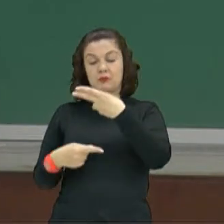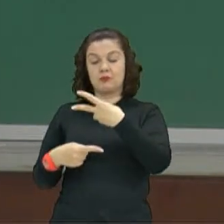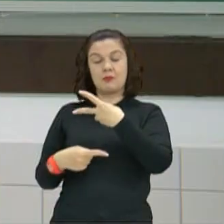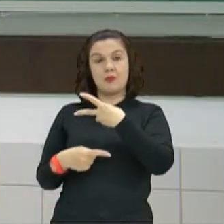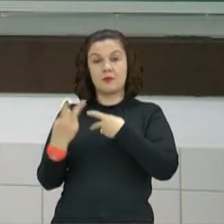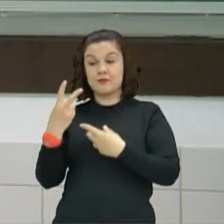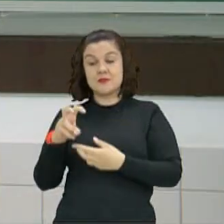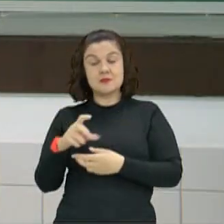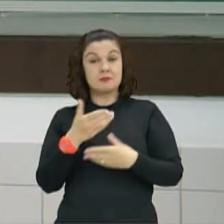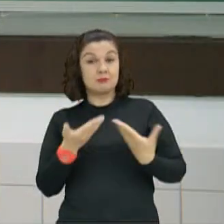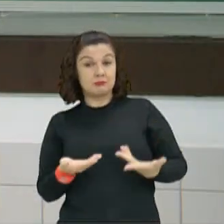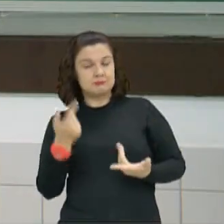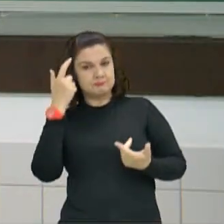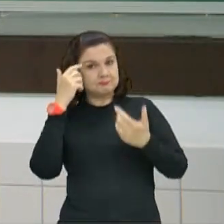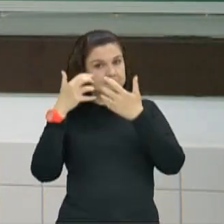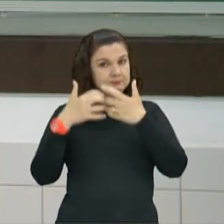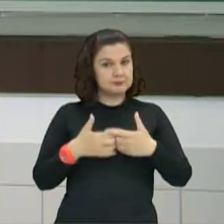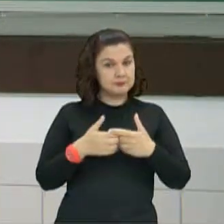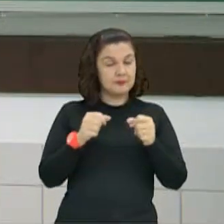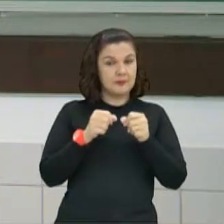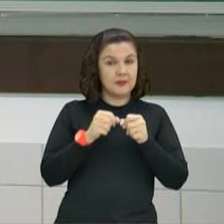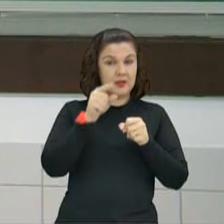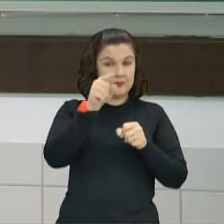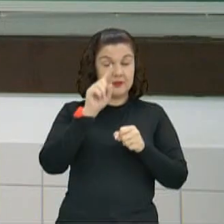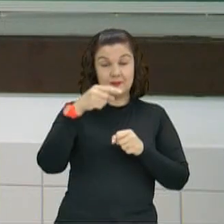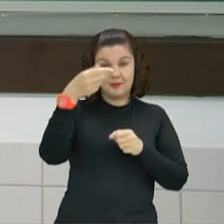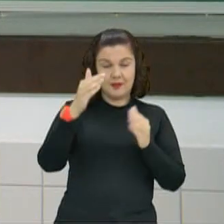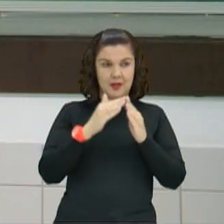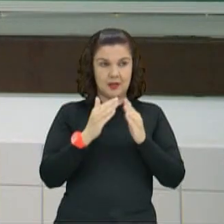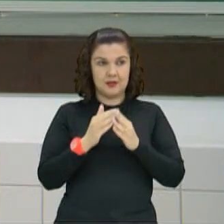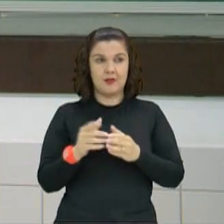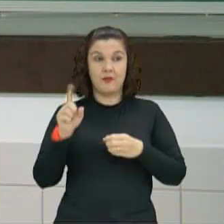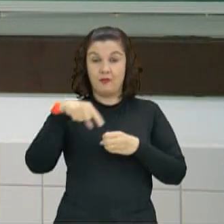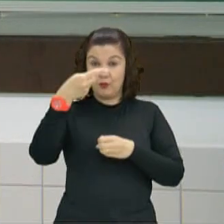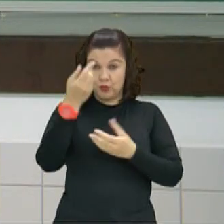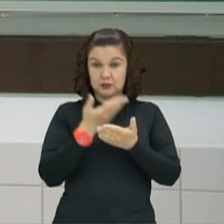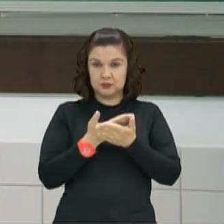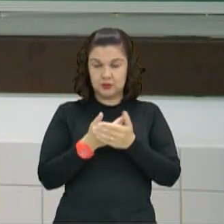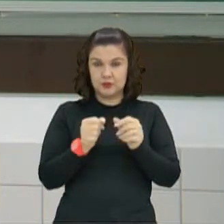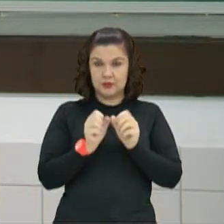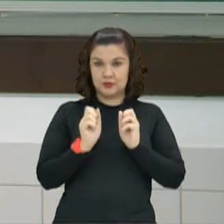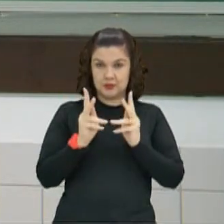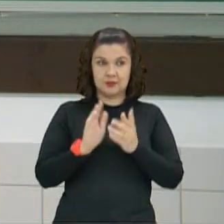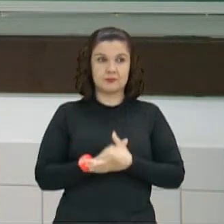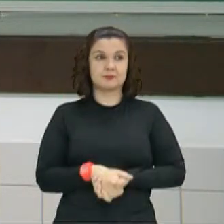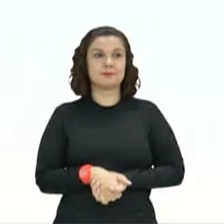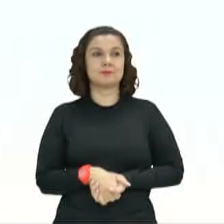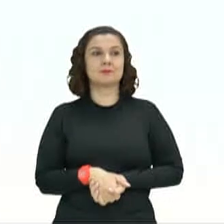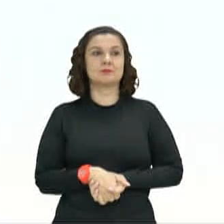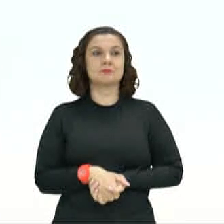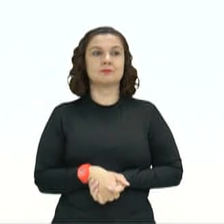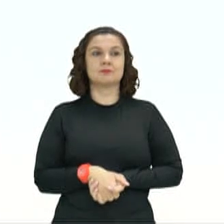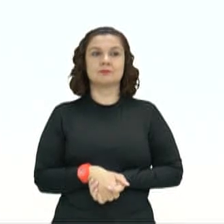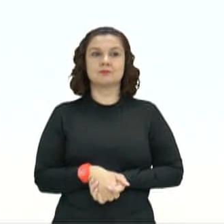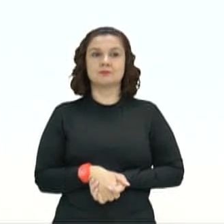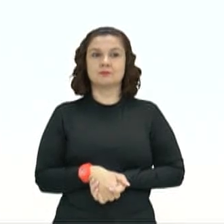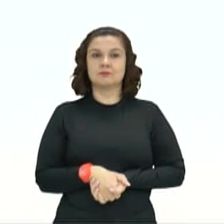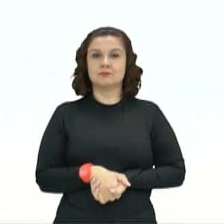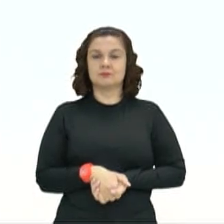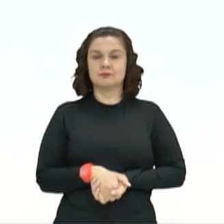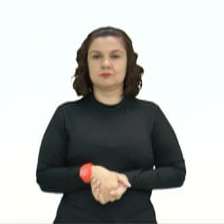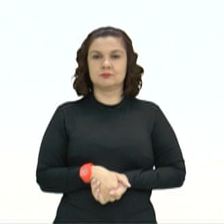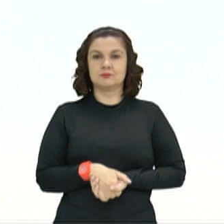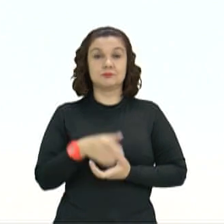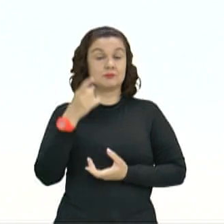25? Então, pense aí, faça, vai ficar para casa e na próxima aula nós vamos fazer, ok? Beleza?